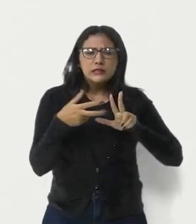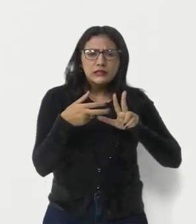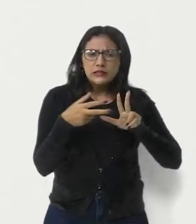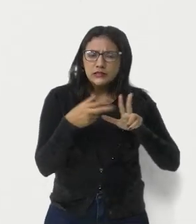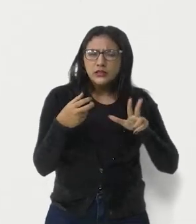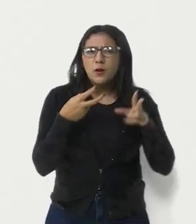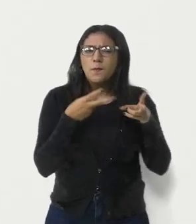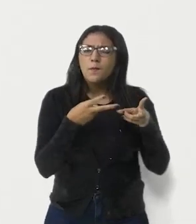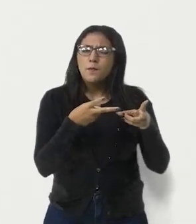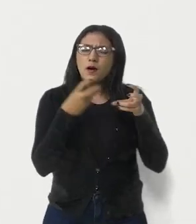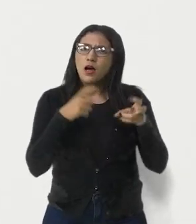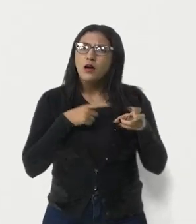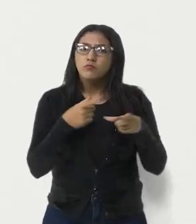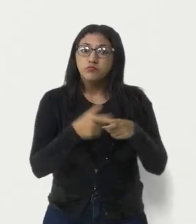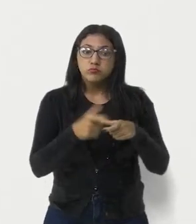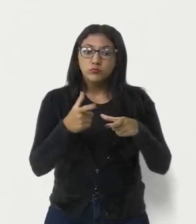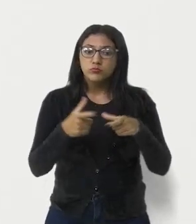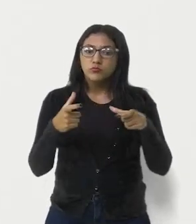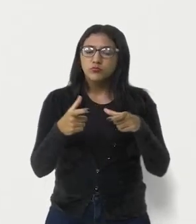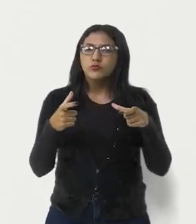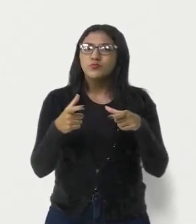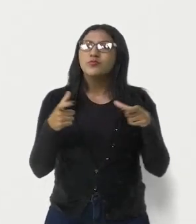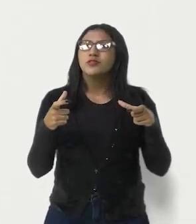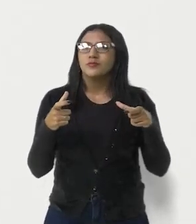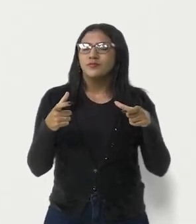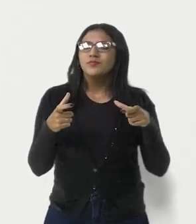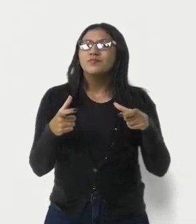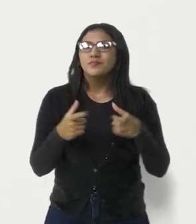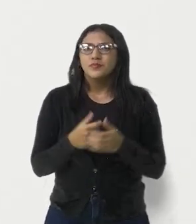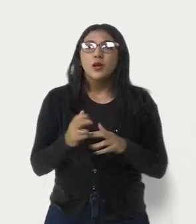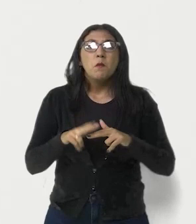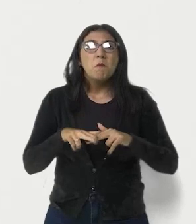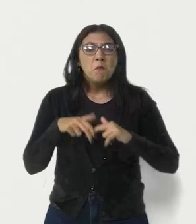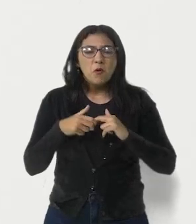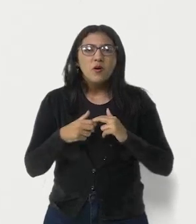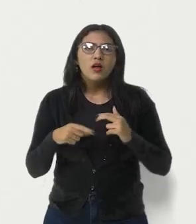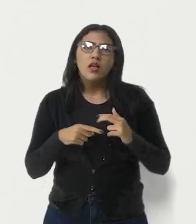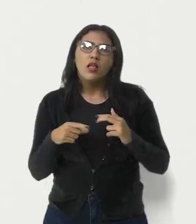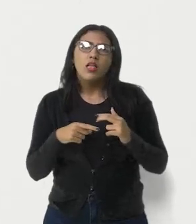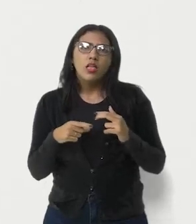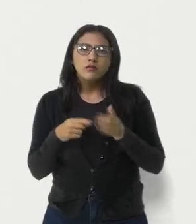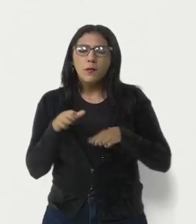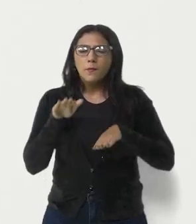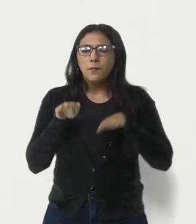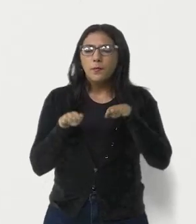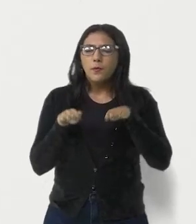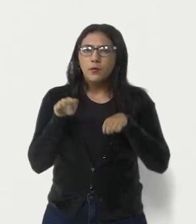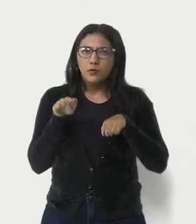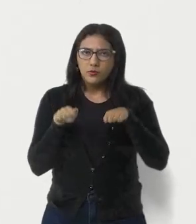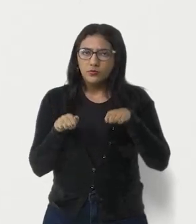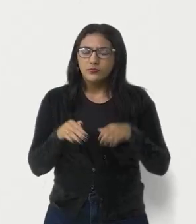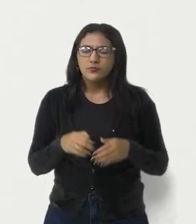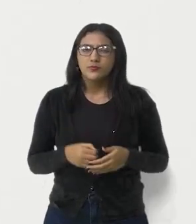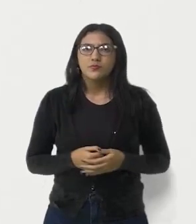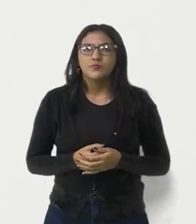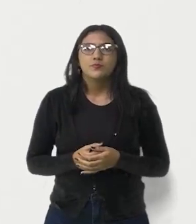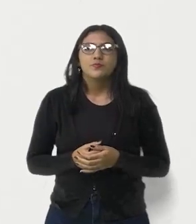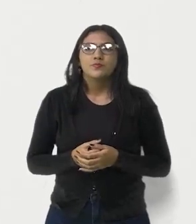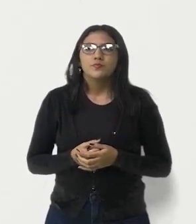que a população indígena está crescendo muito mais do que as outras, por isso que ele diz em termos proporcionais, tá